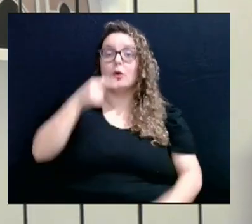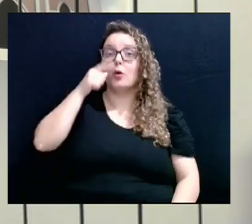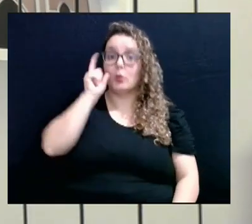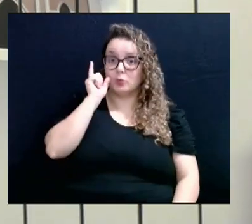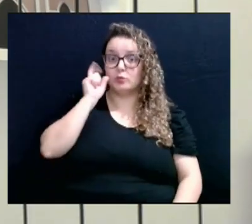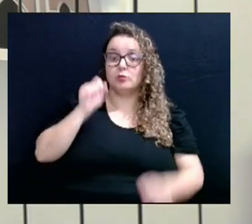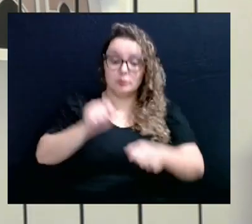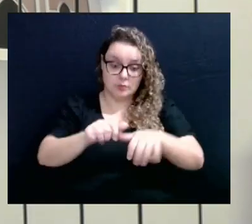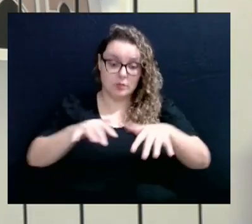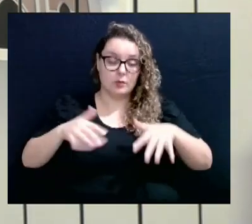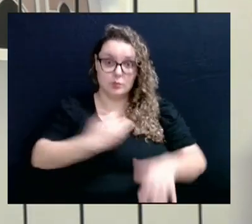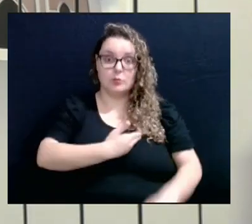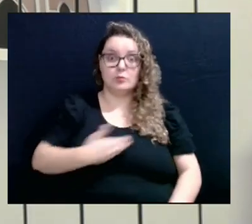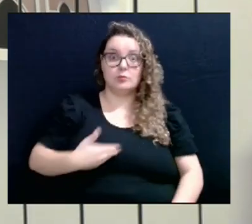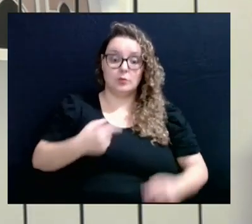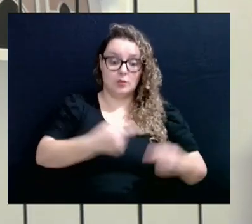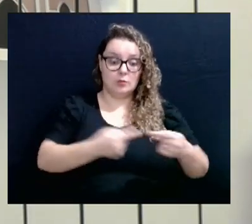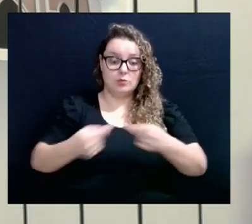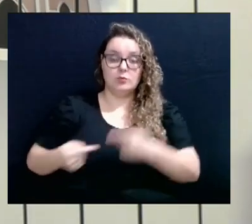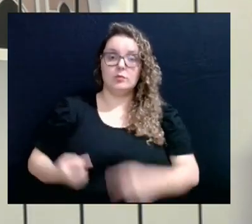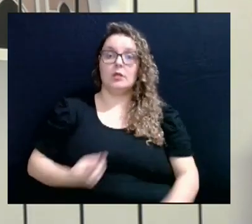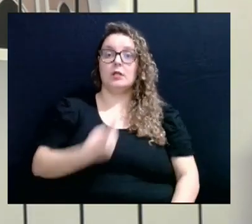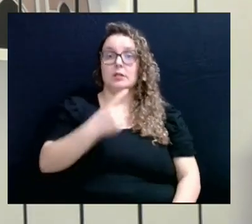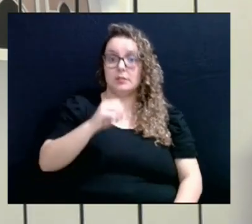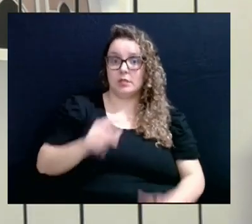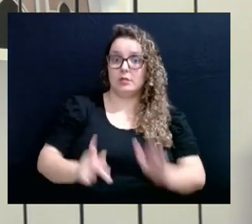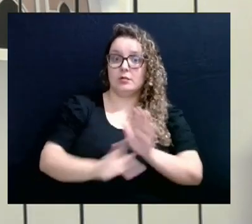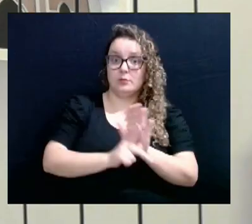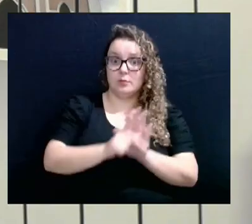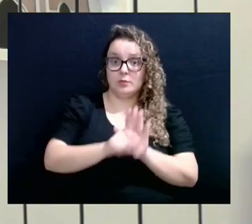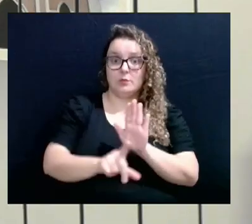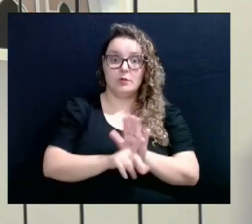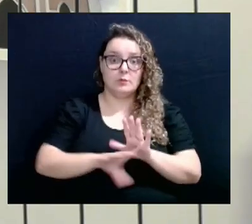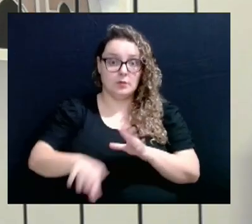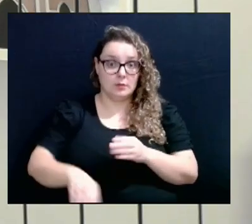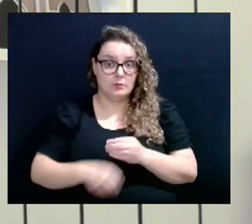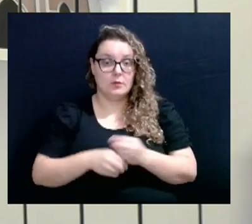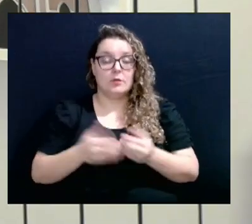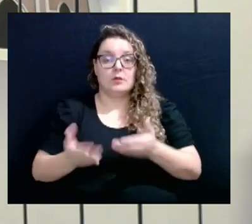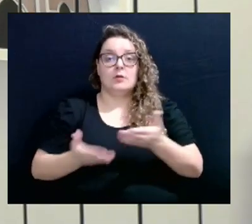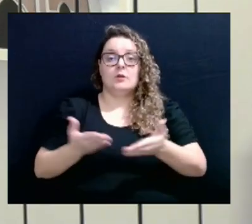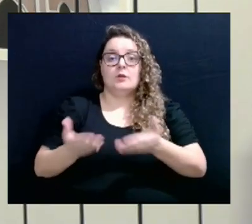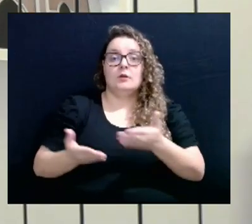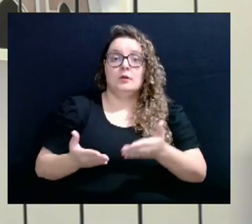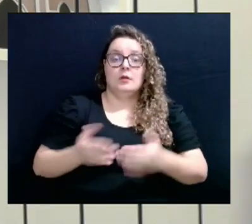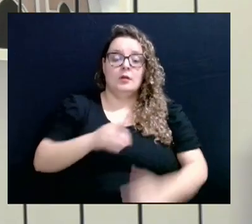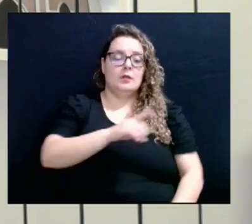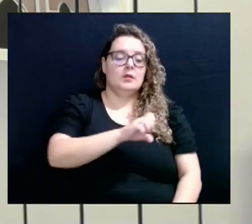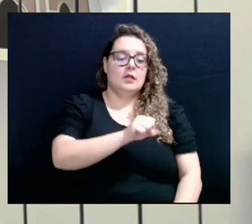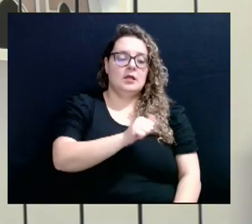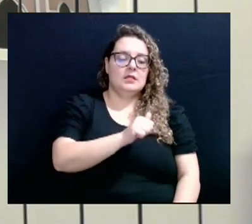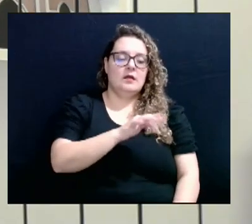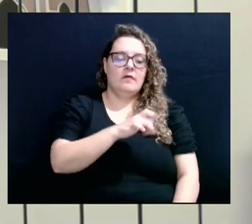pública. Discutiu 10 projetos de lei complementar que tratam da desafetação,